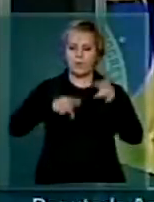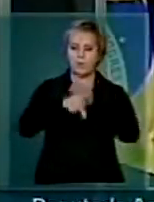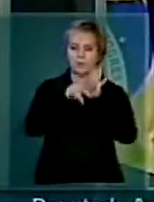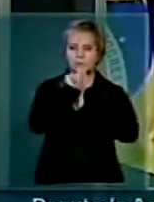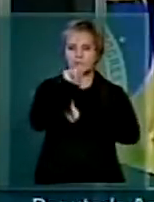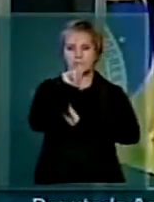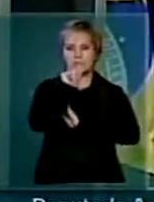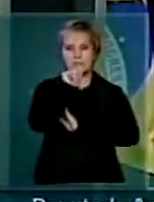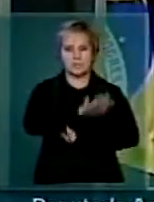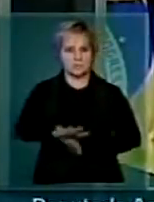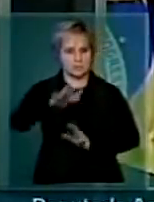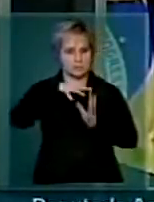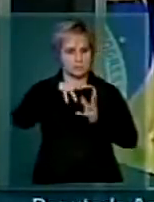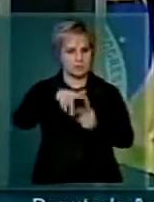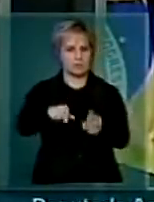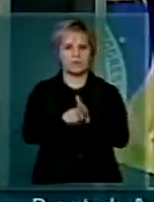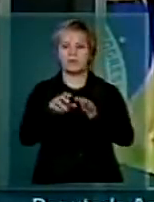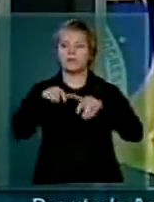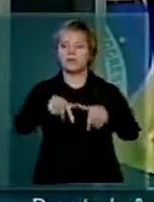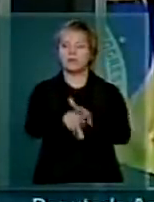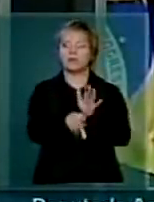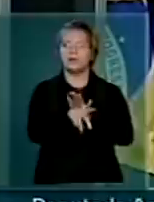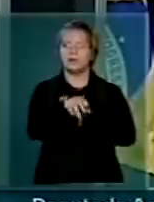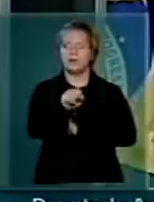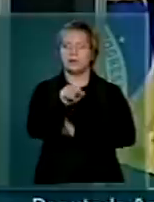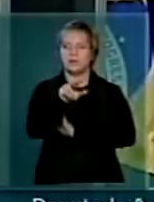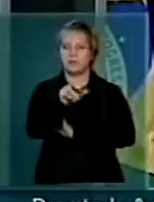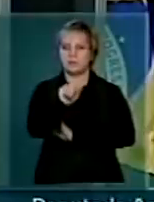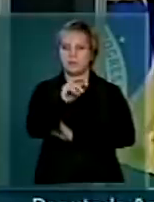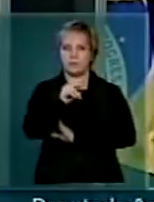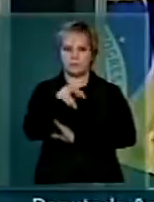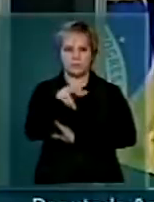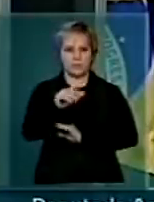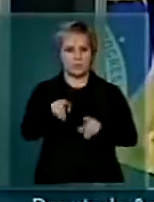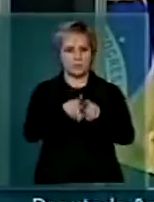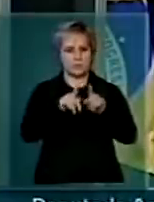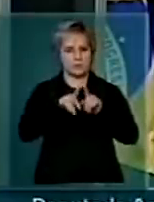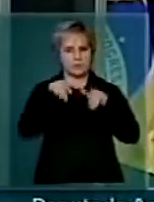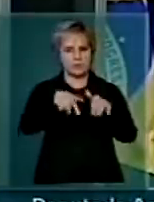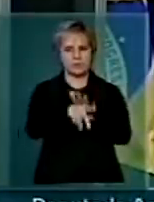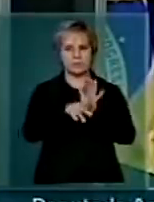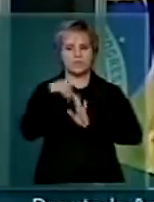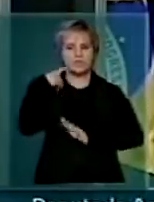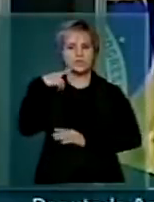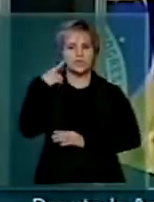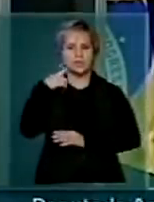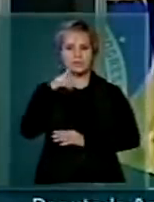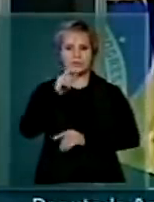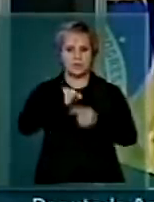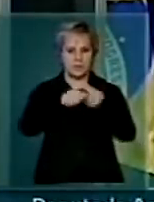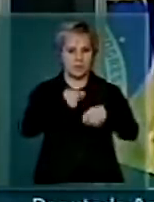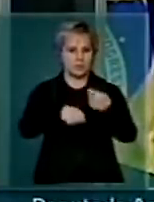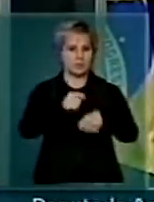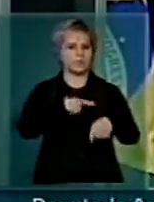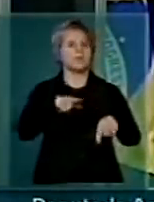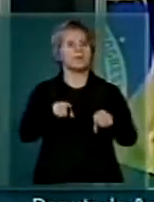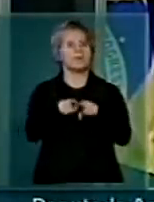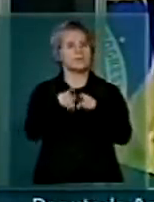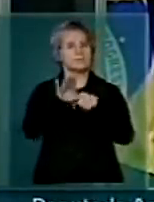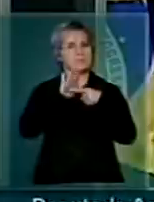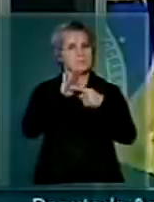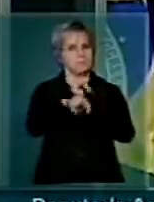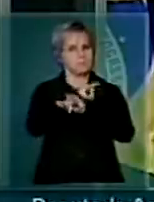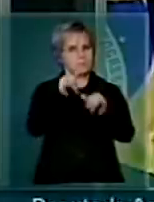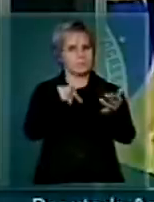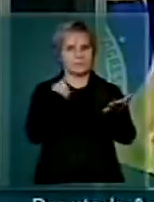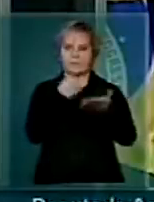internacional, formado pela SUAT e era formado em direito e economia. Então, apresentar